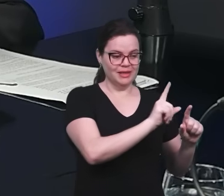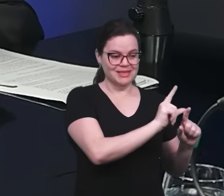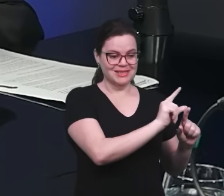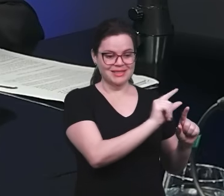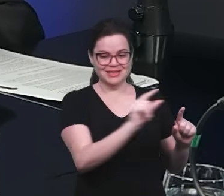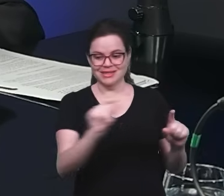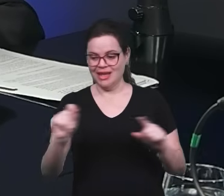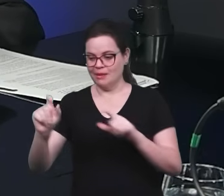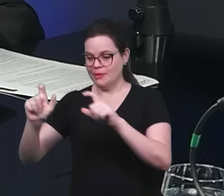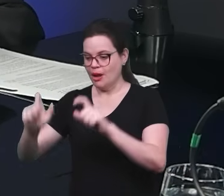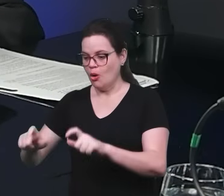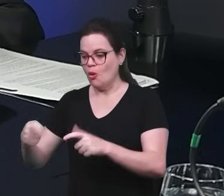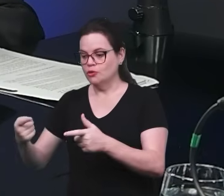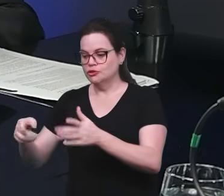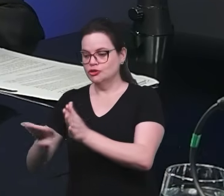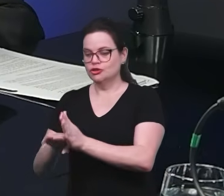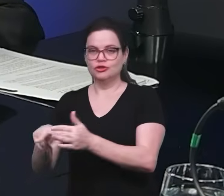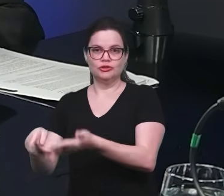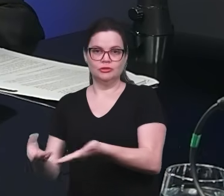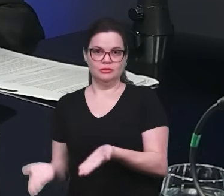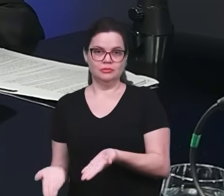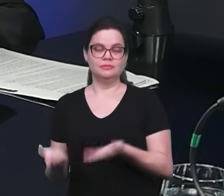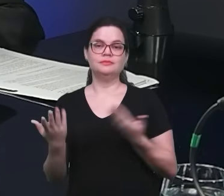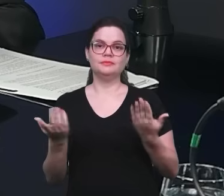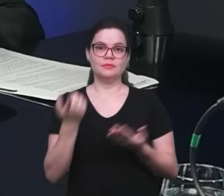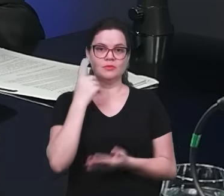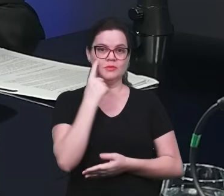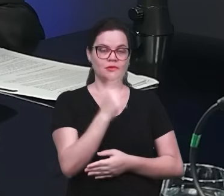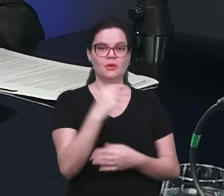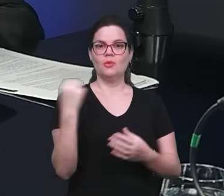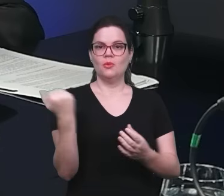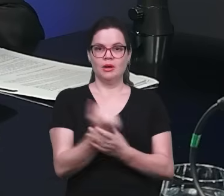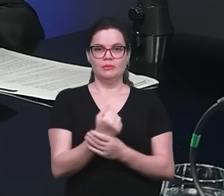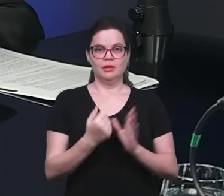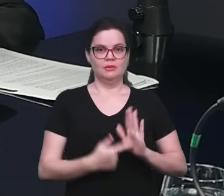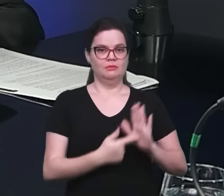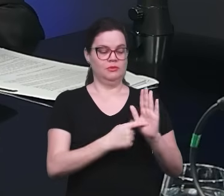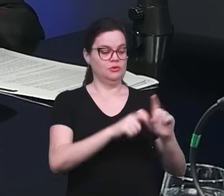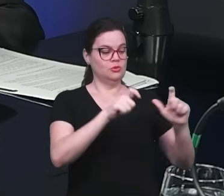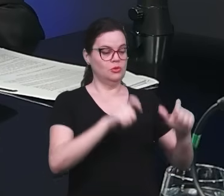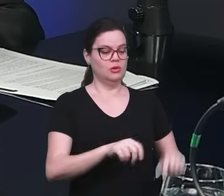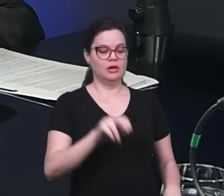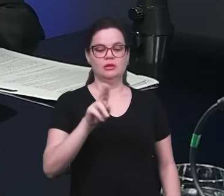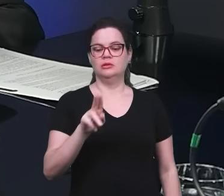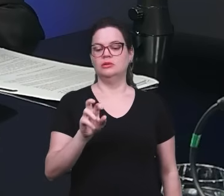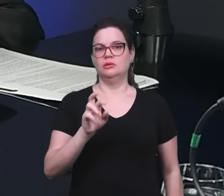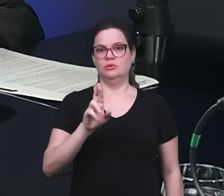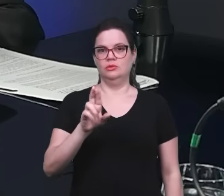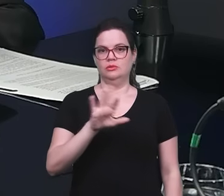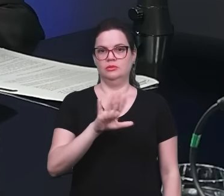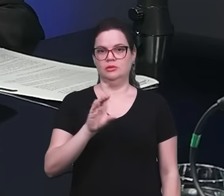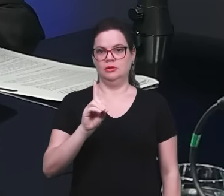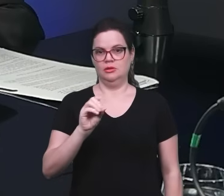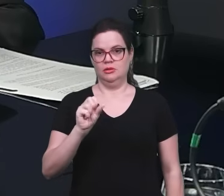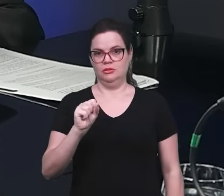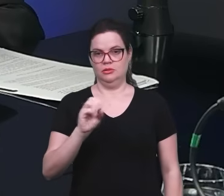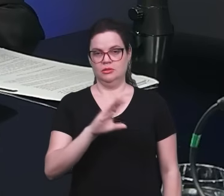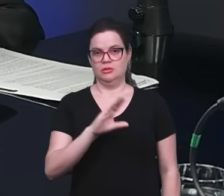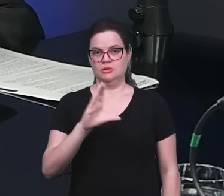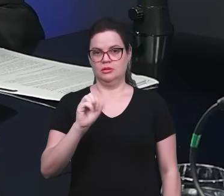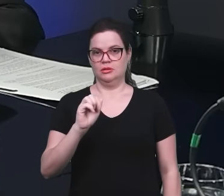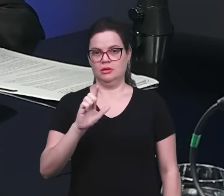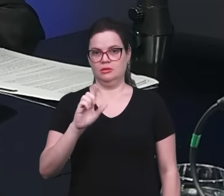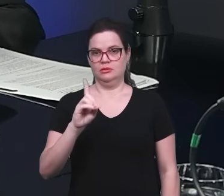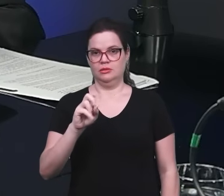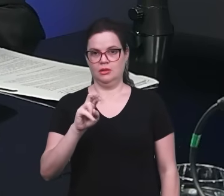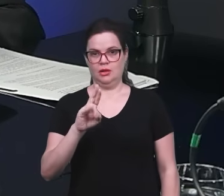O chamado de Abraão, ele destaca isso. Ur dos Caldeus. Ur dos Caldeus, profeticamente,